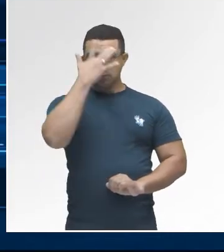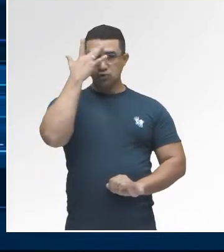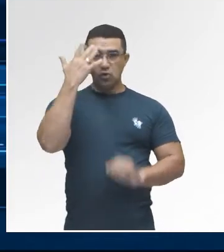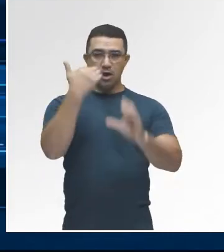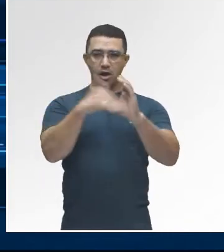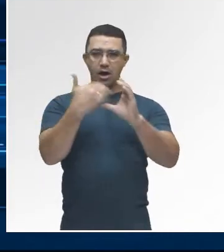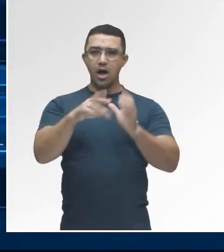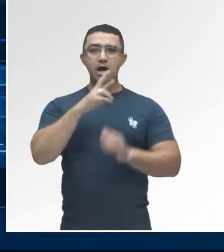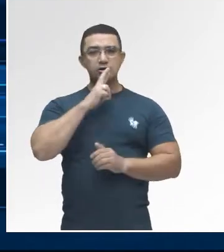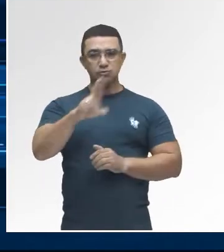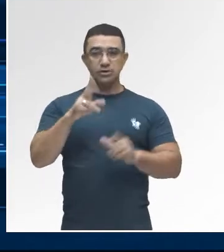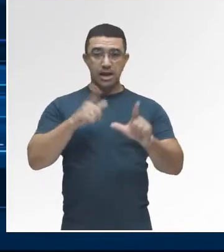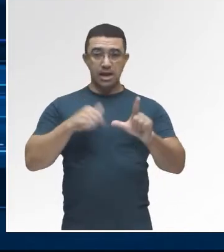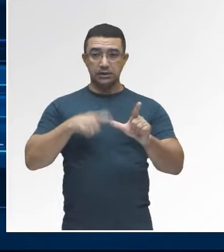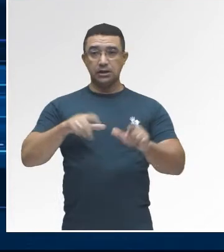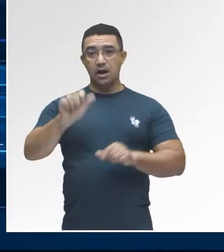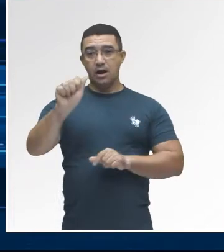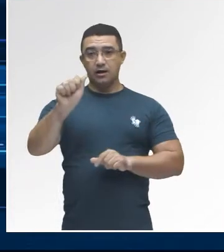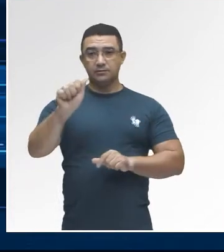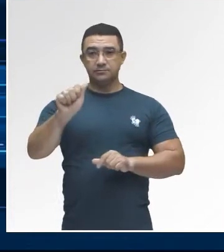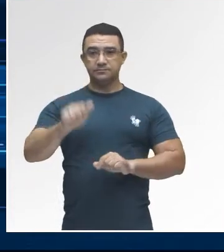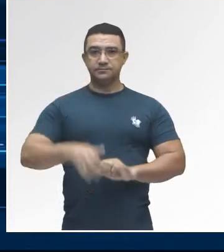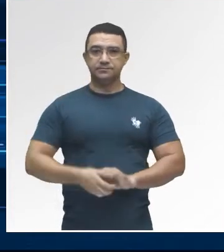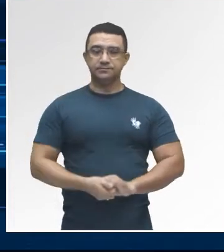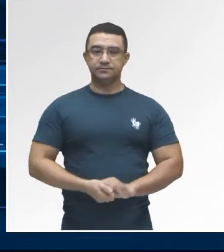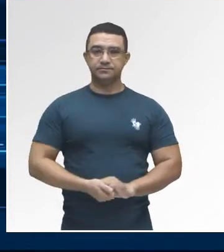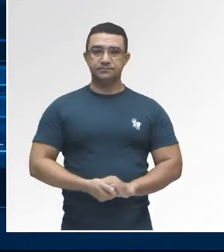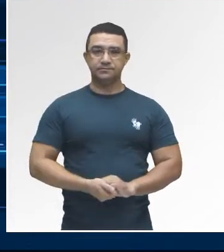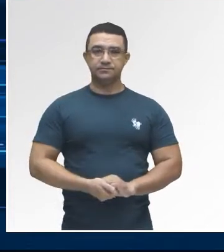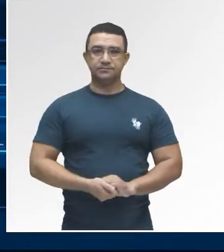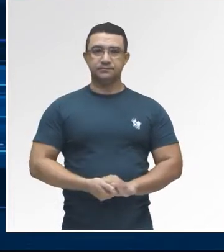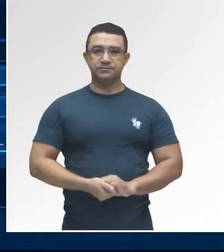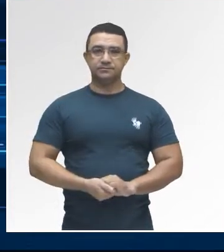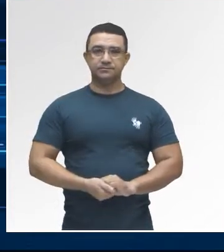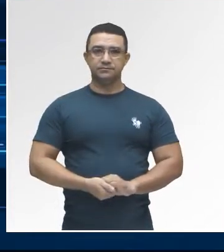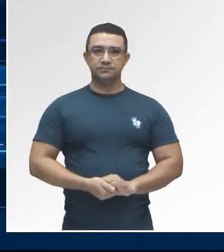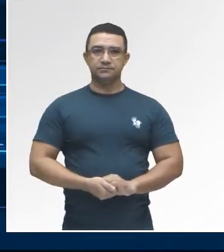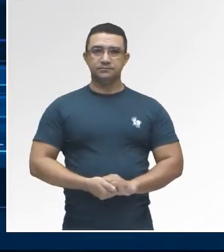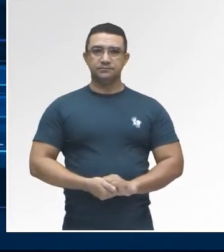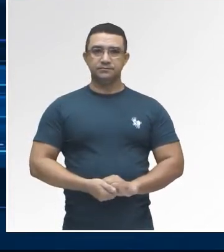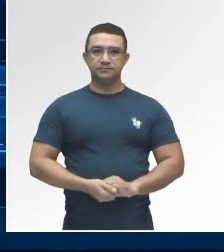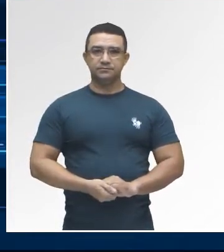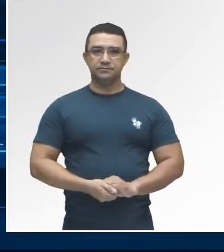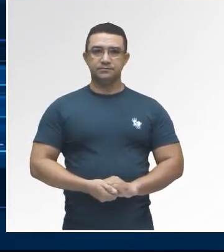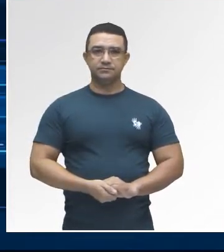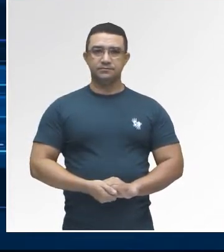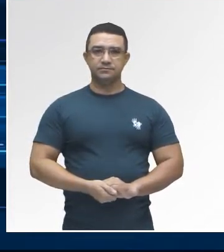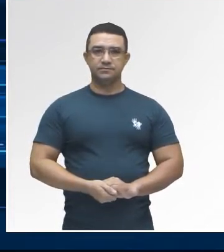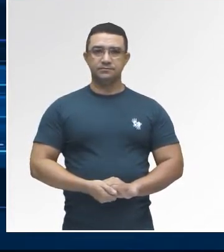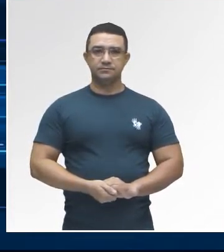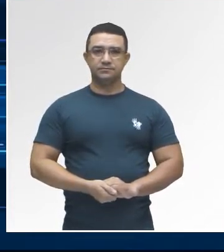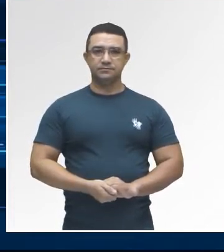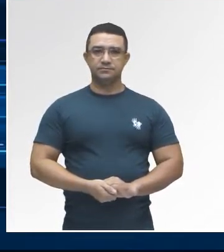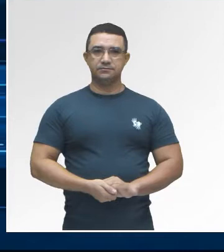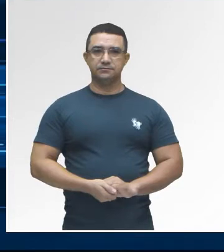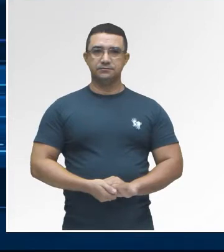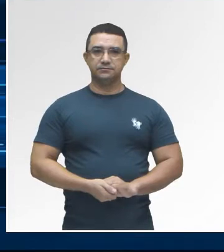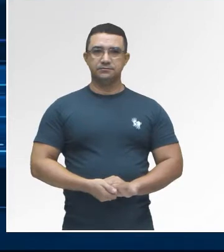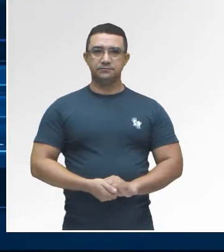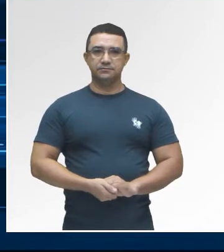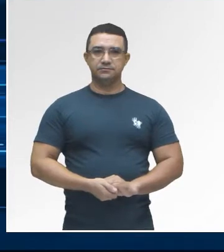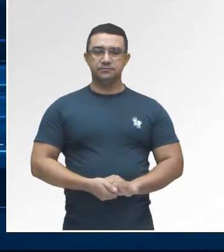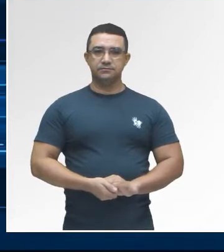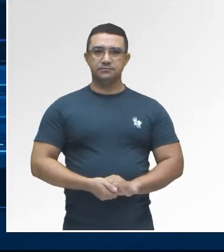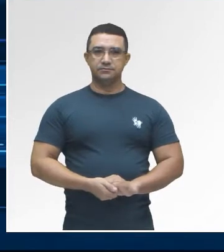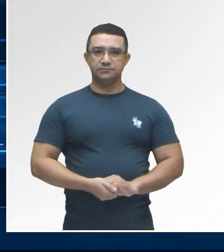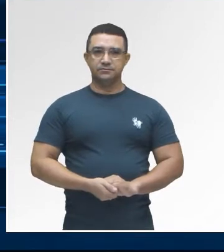ver mais turmas aí interagindo. Vamos lá. Bom, gente, participem mesmo, hein? Quero que vocês participem aí. Guajará